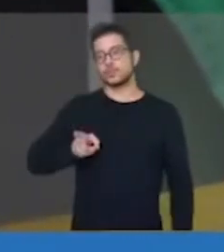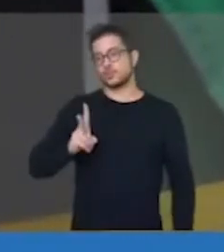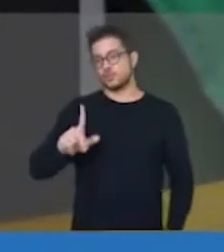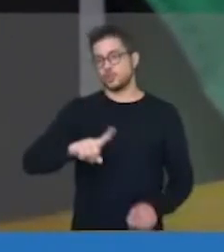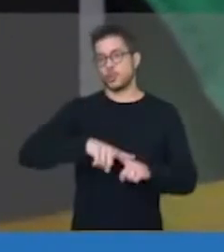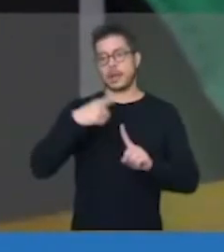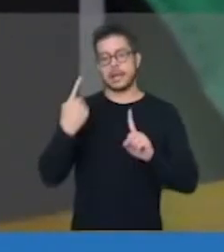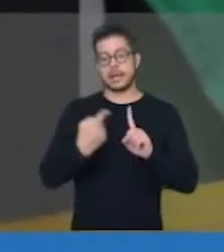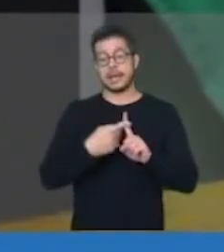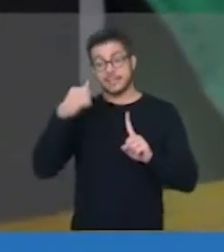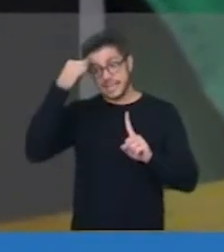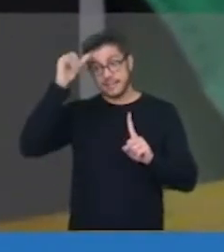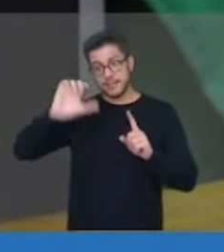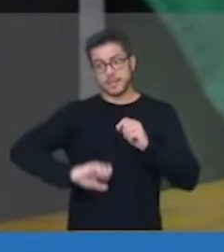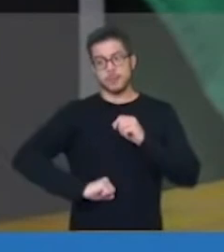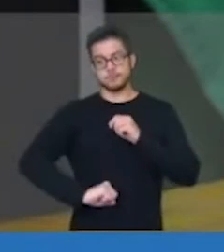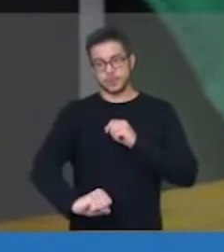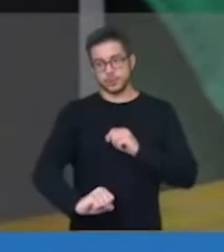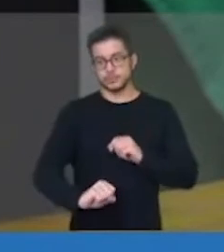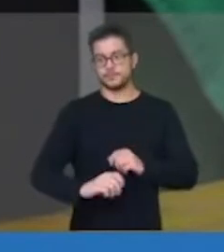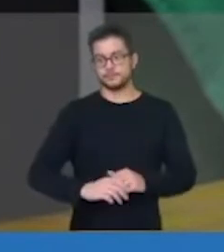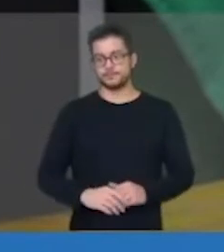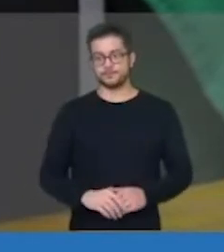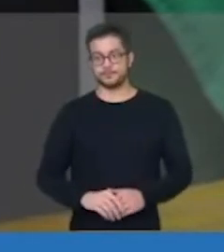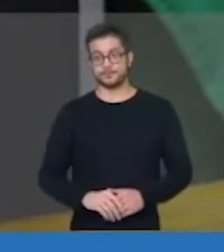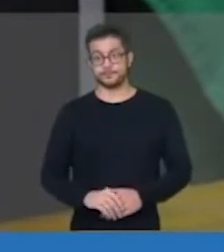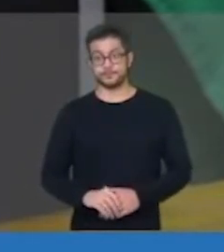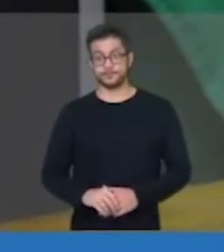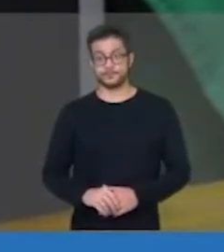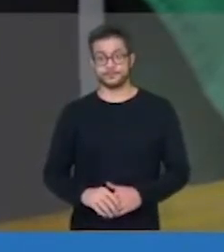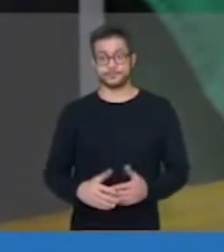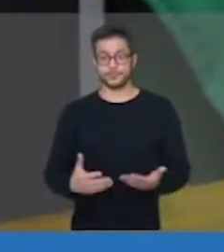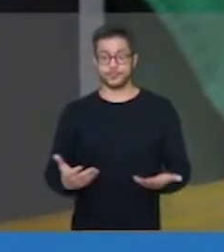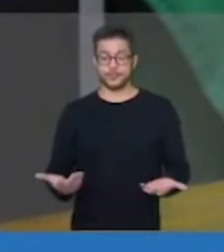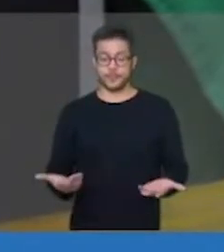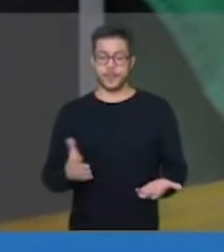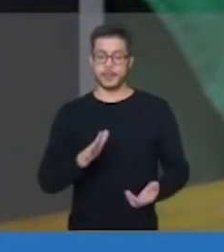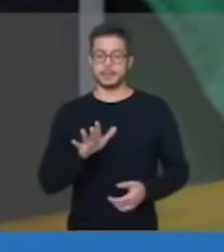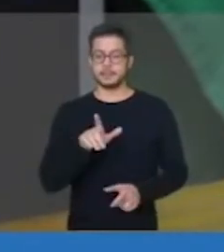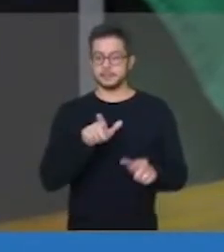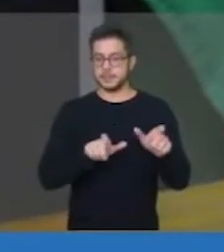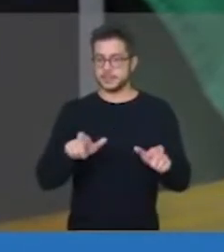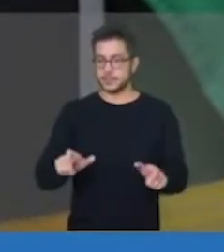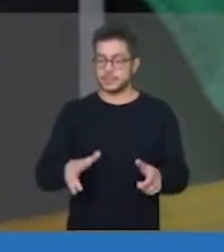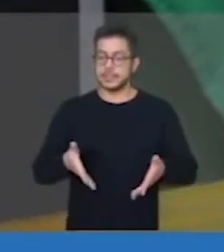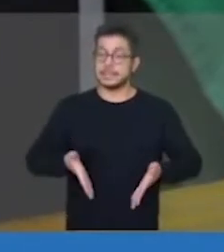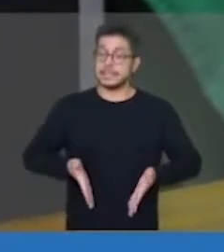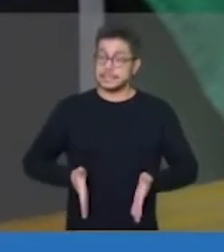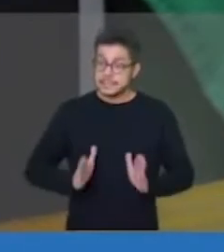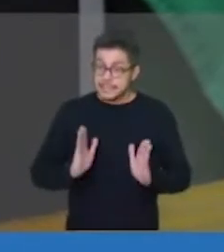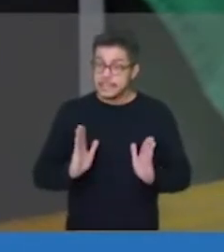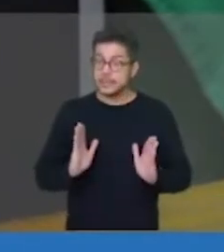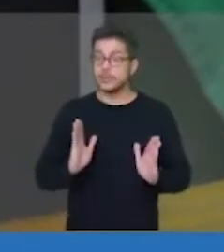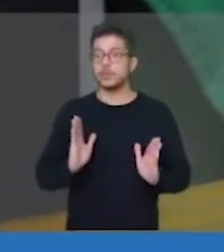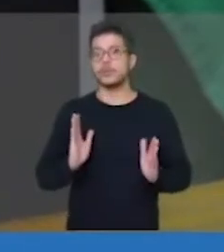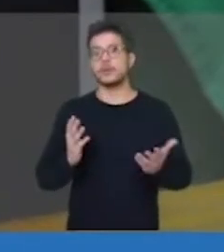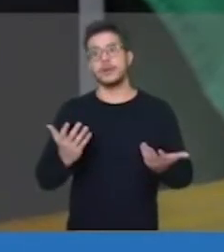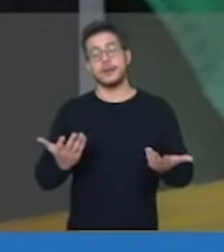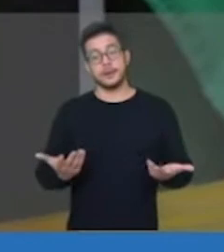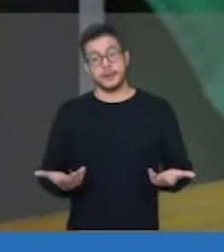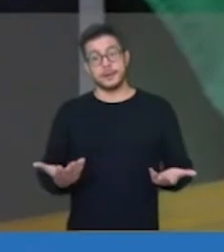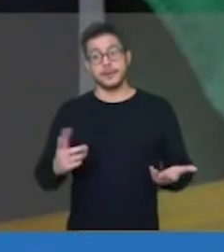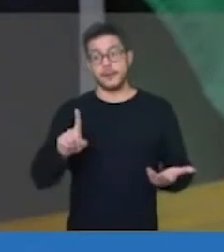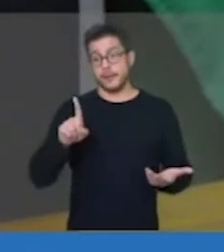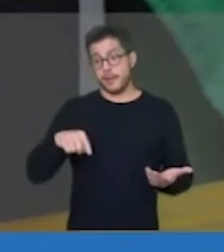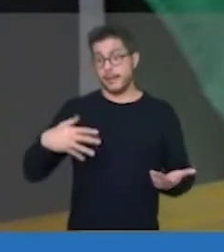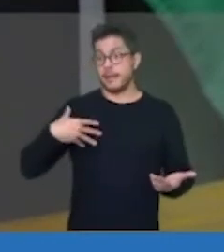crime com outro, né, crime. E que nasceram e que são filhos de uma relação,